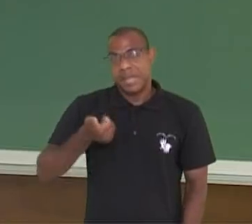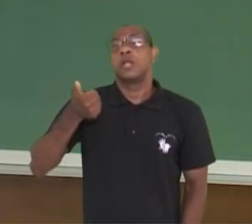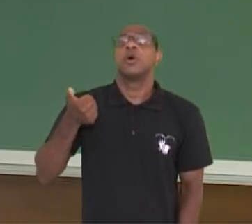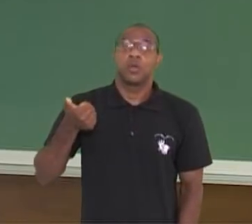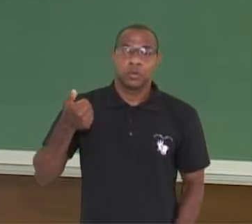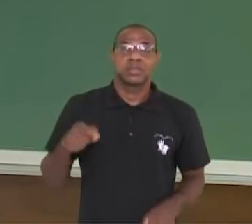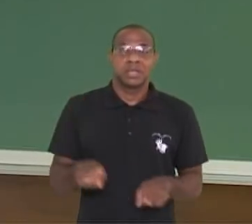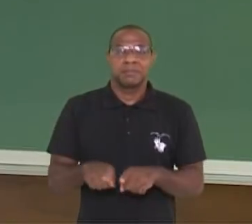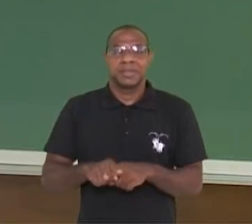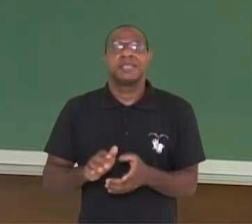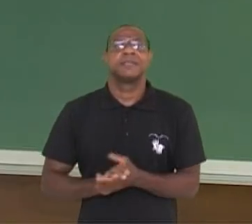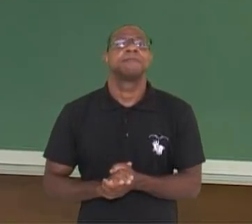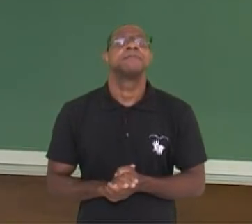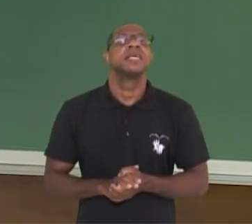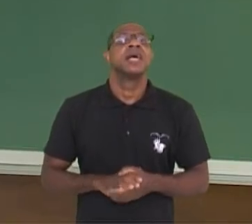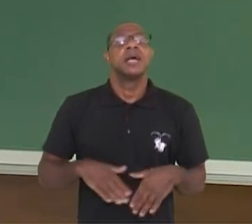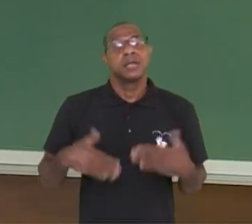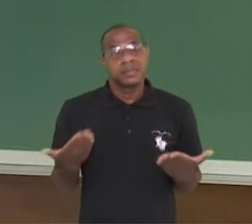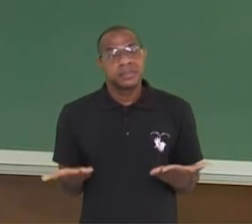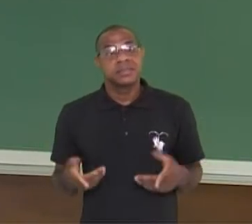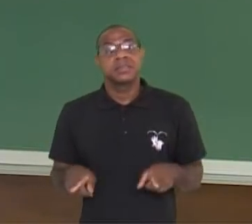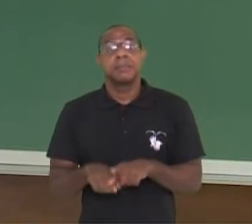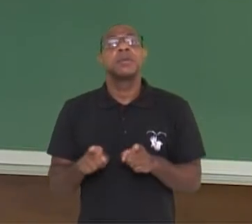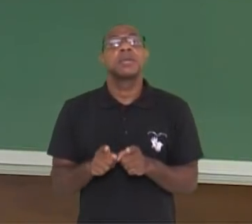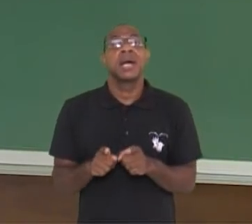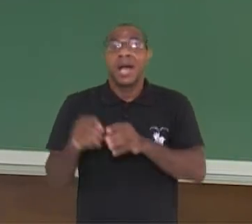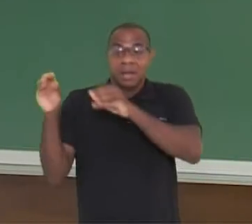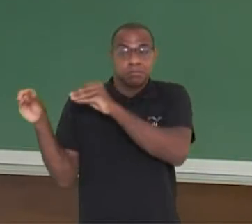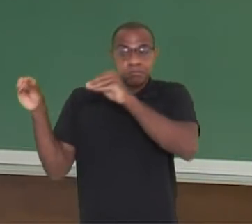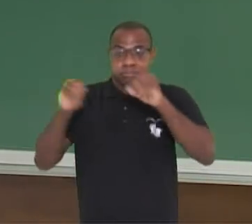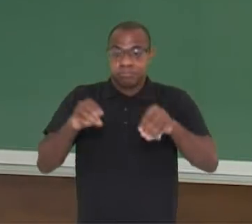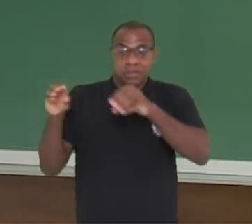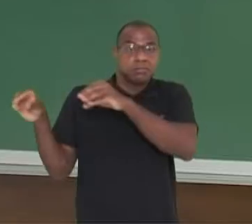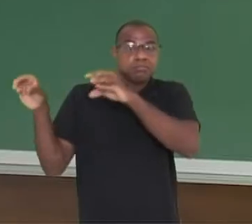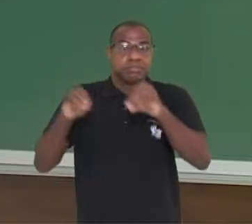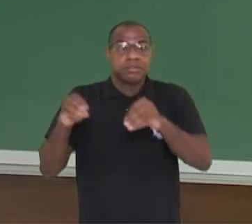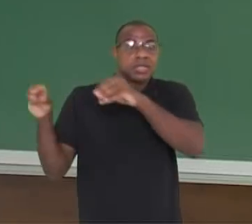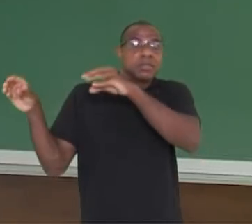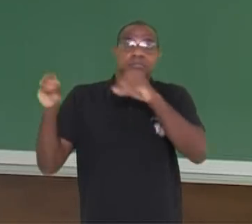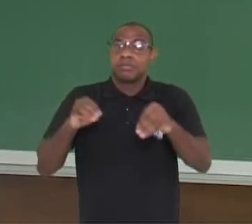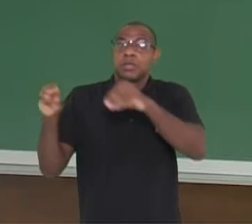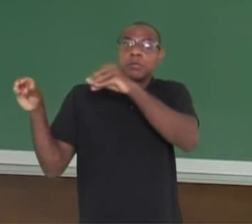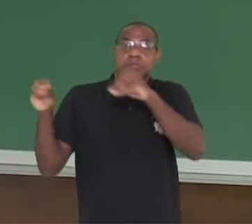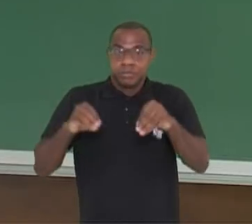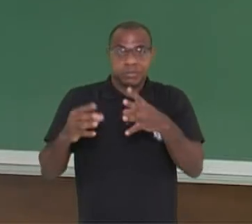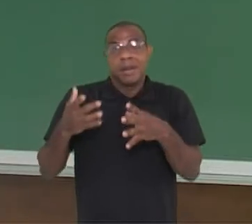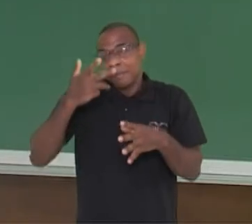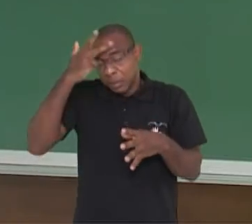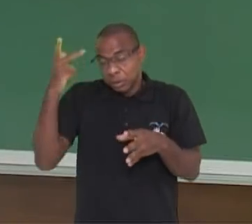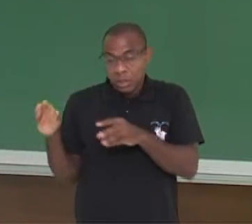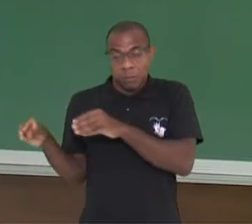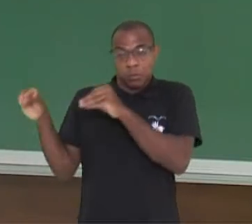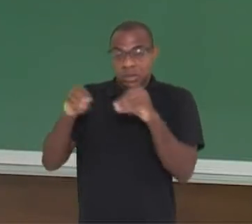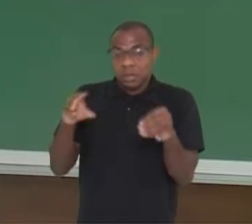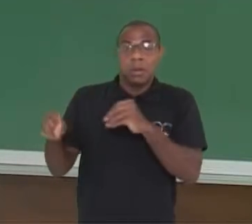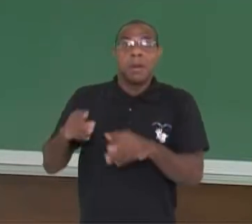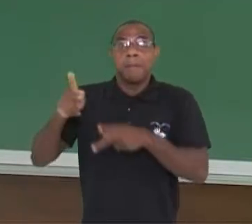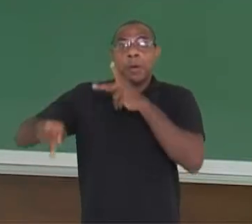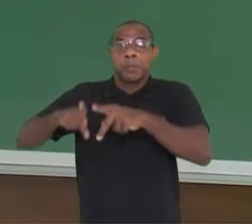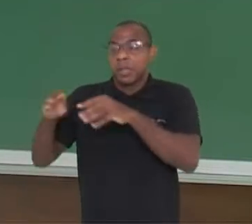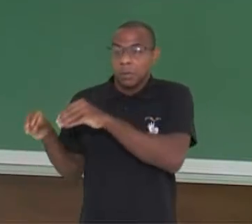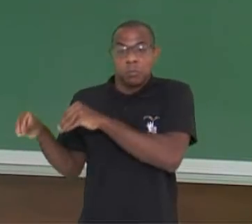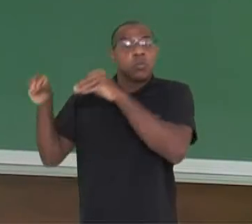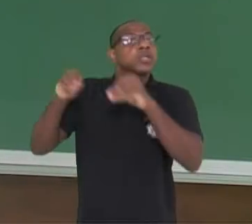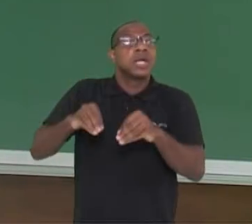ferro e depois de aço. Ainda, aumento das migrações em busca de melhores condições de vida. As populações se